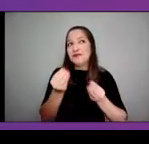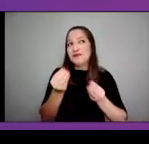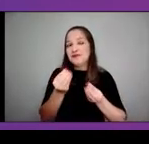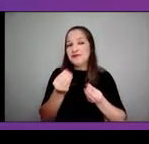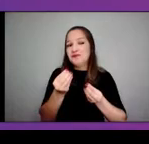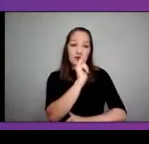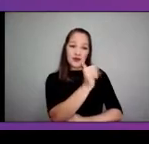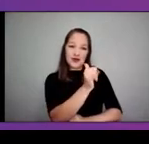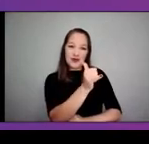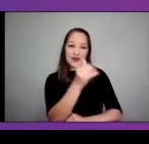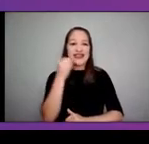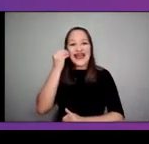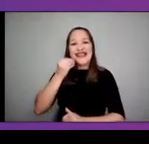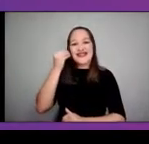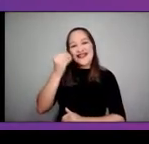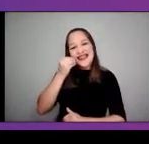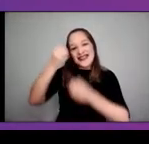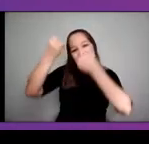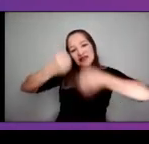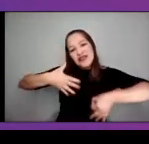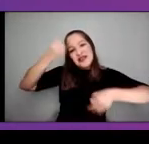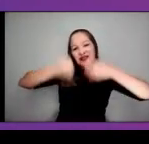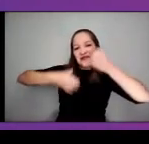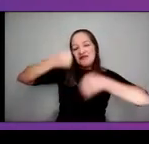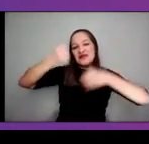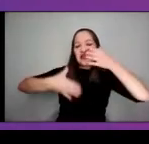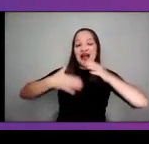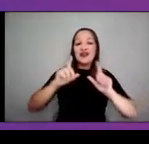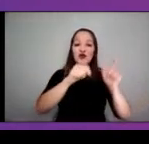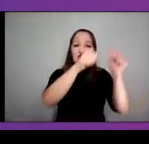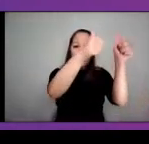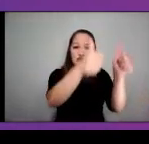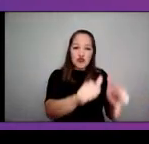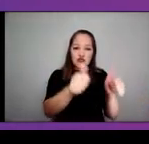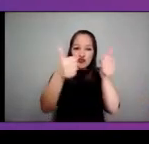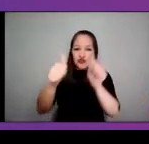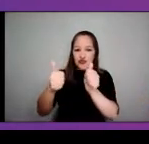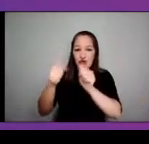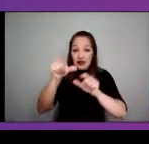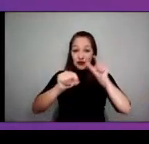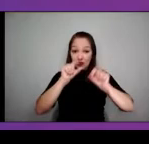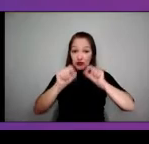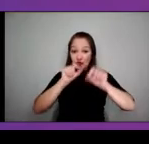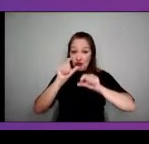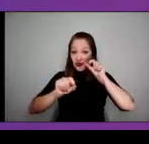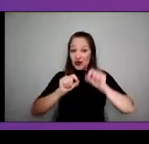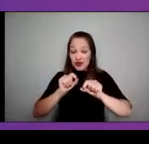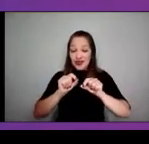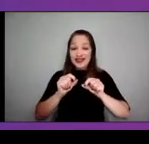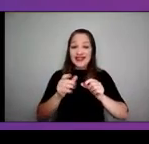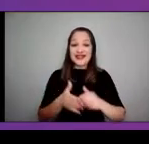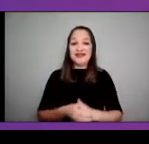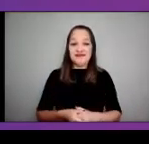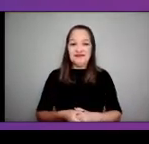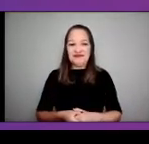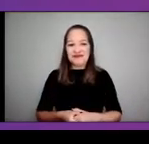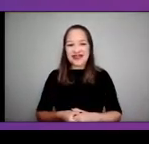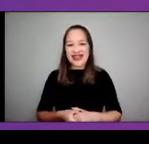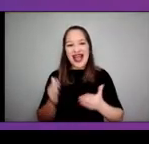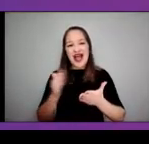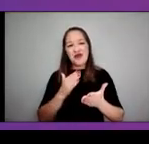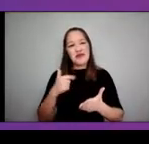narrativa da experiência e tal e essas imagens que foram e Muitas delas eram as que a princípio eu